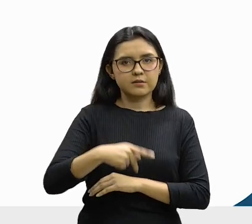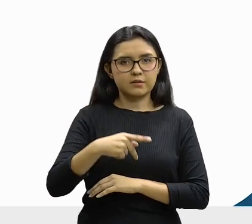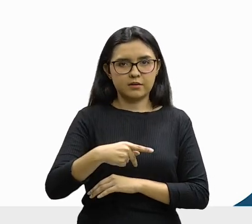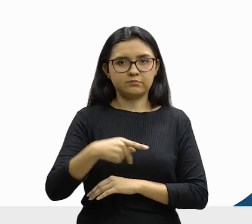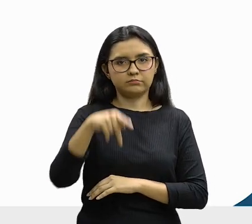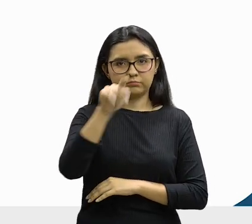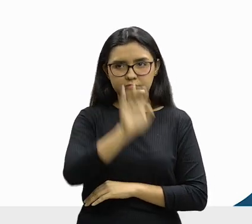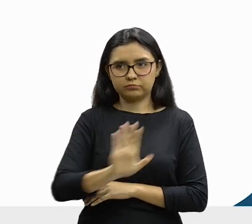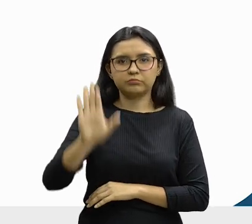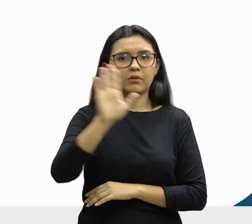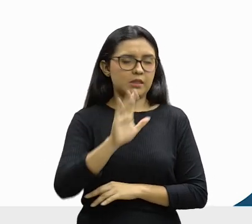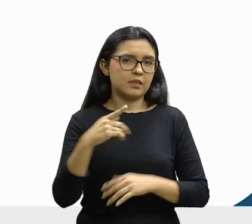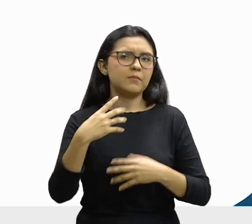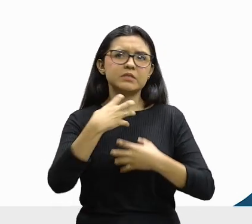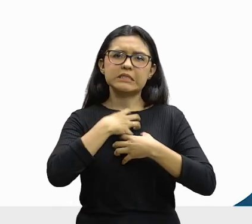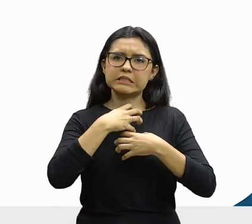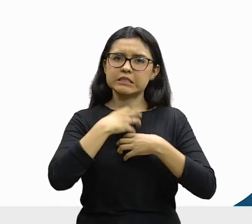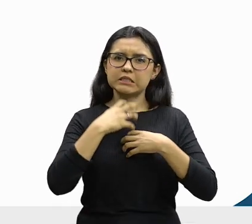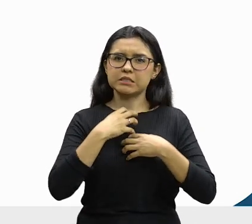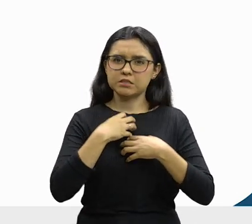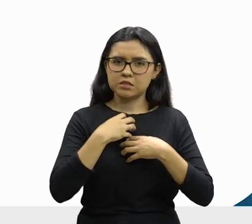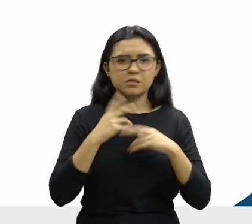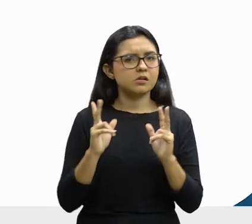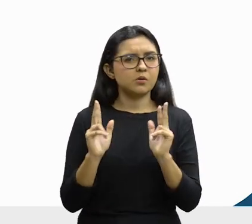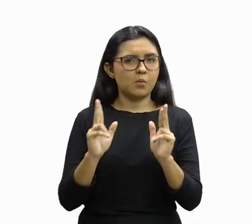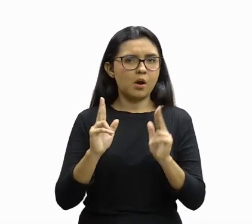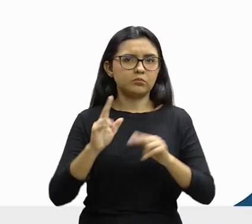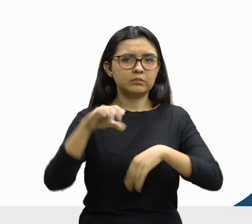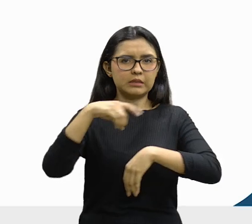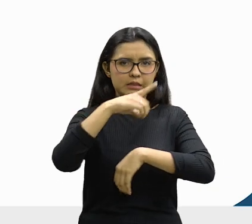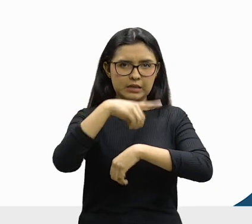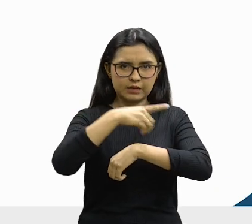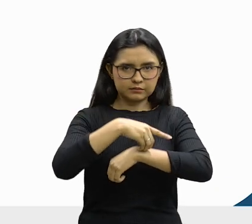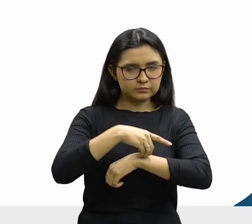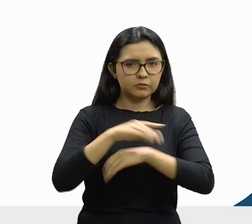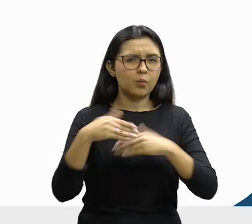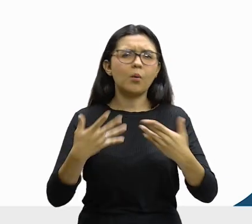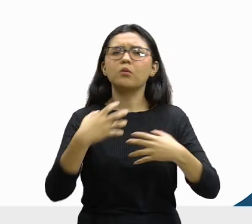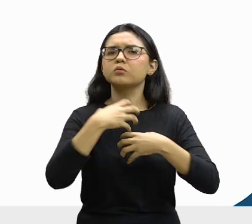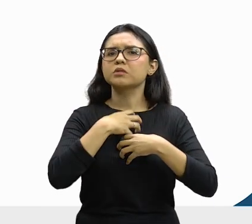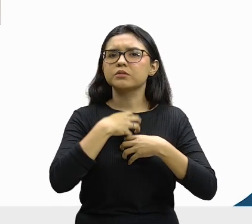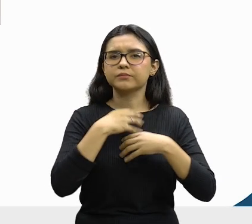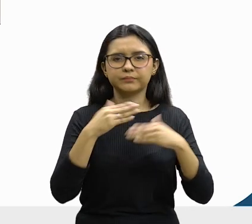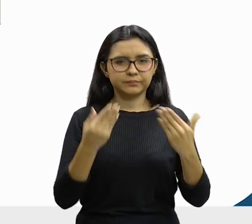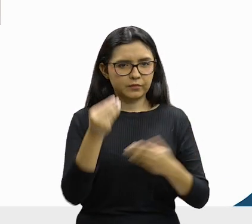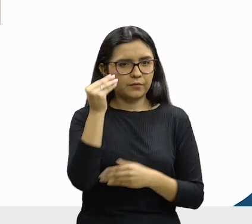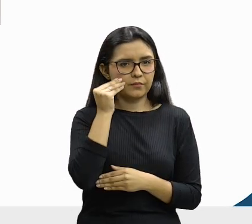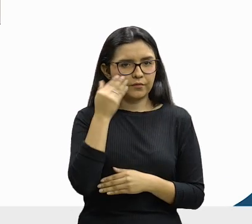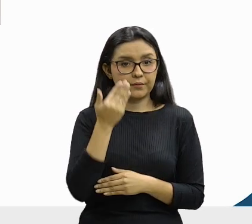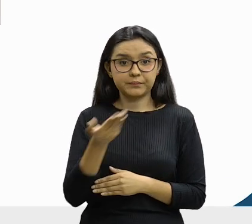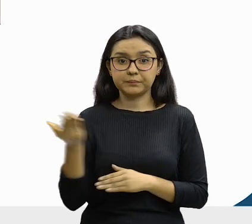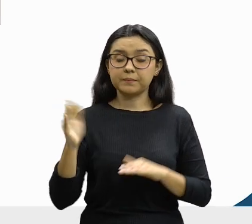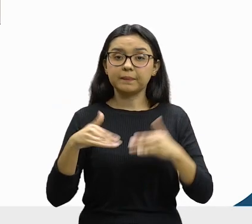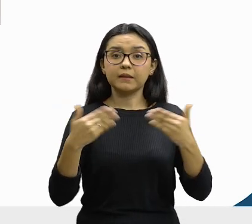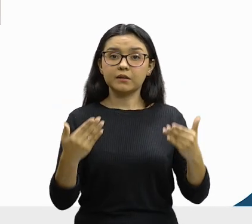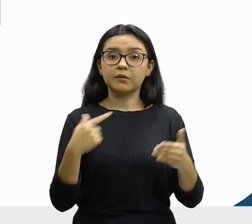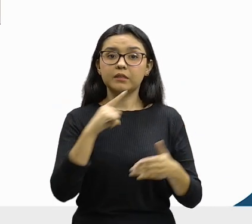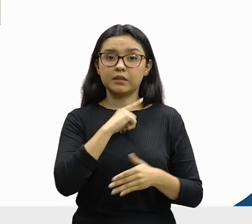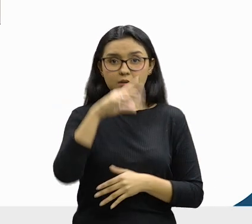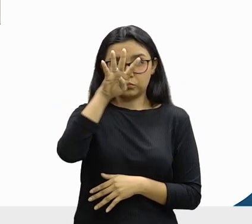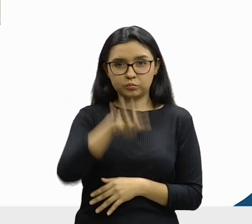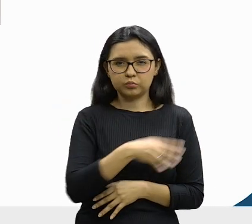muito parecidos com essas arboviroses também. Que sintomas são esses? Vejam só. Aqui a gente tem uma